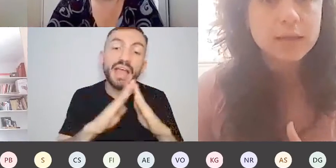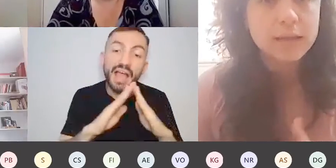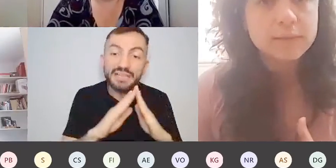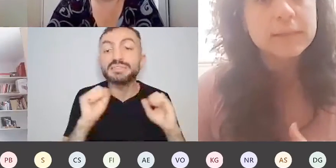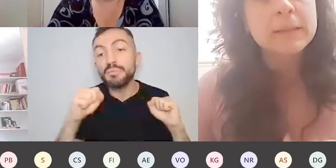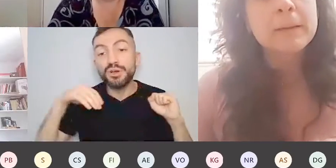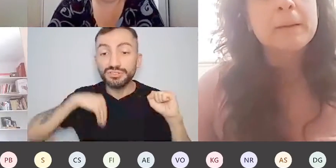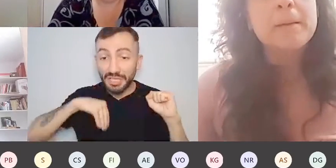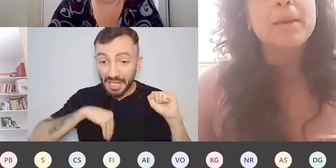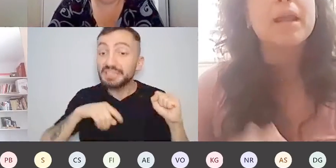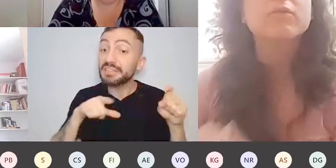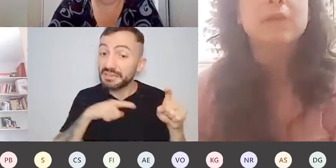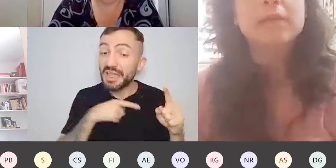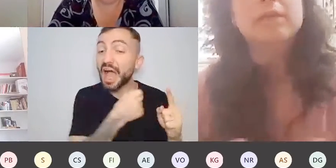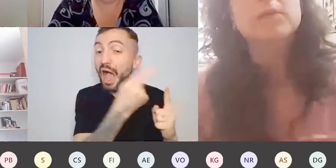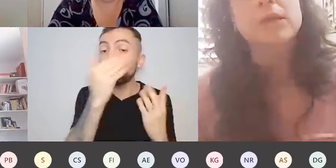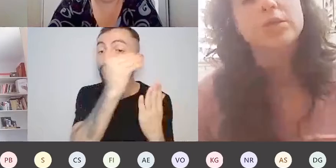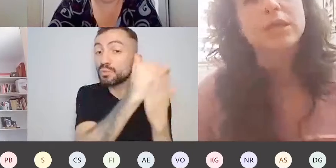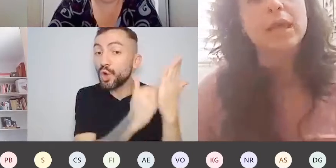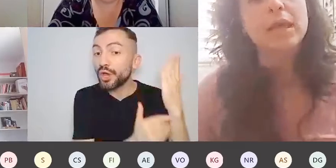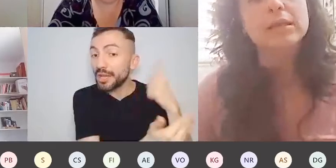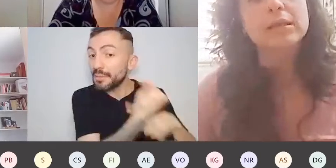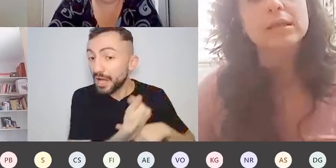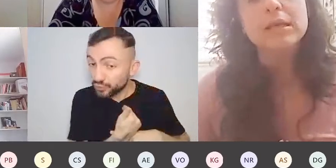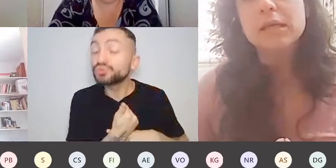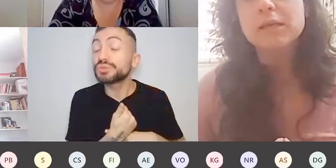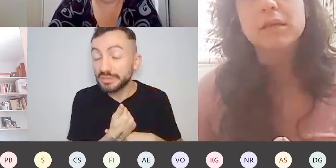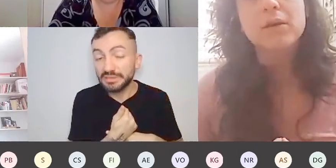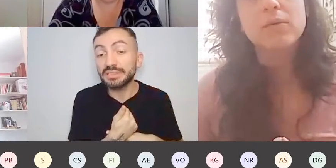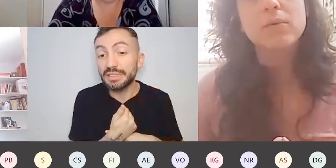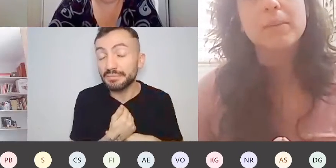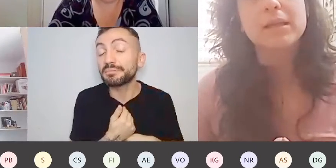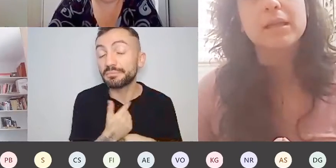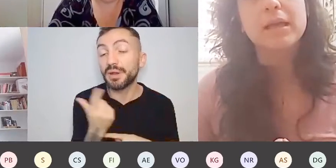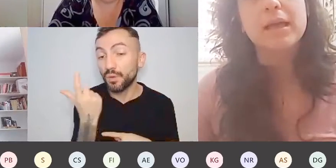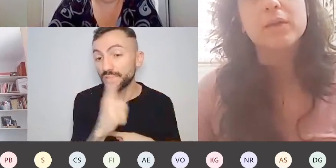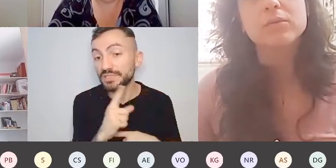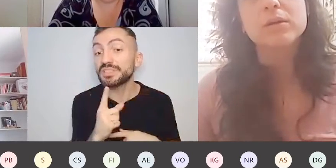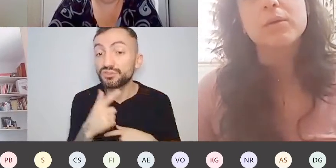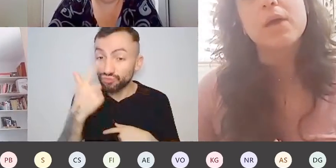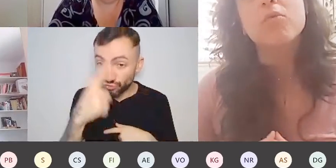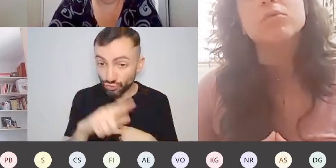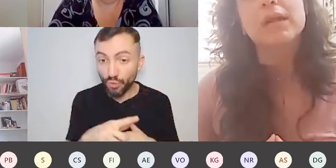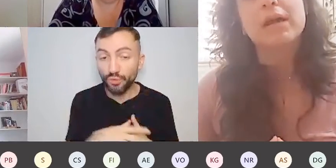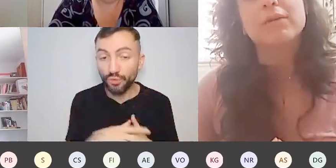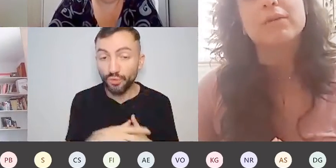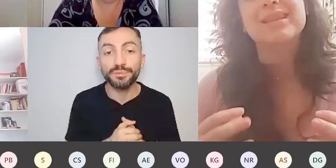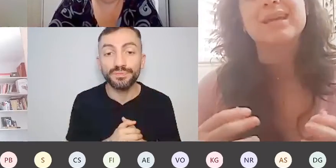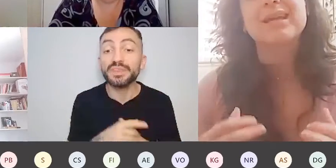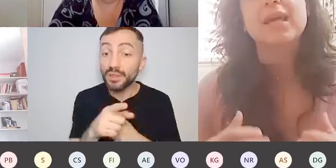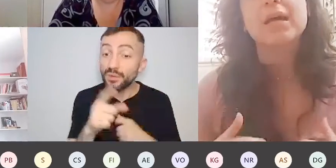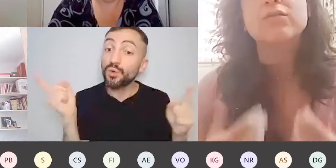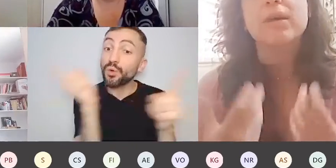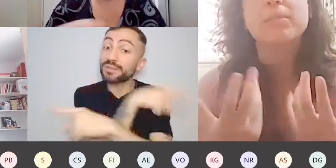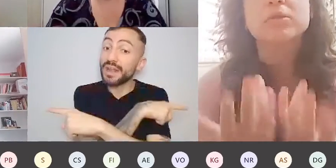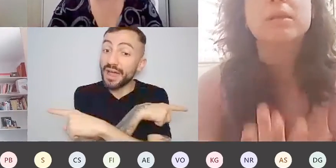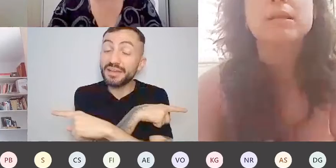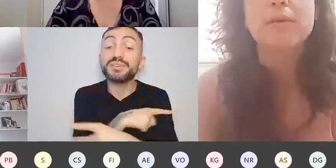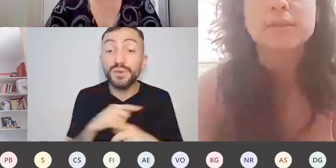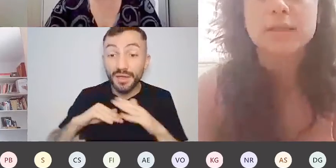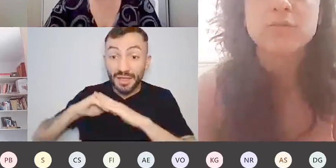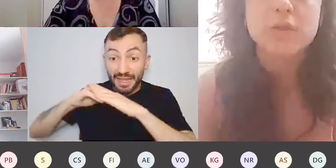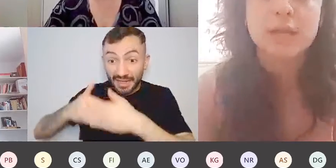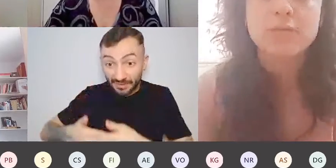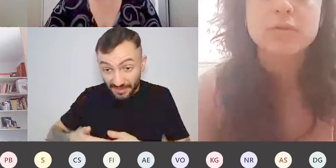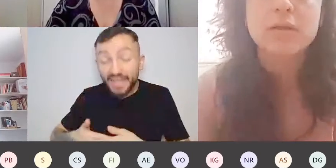de renda, né? Para ela voltar a ter moradia e renda. Então, é o contrário, né? A maternidade vai